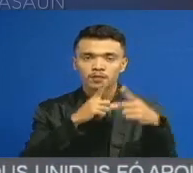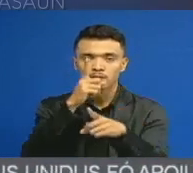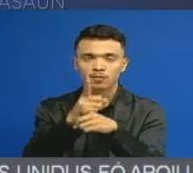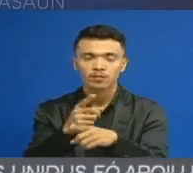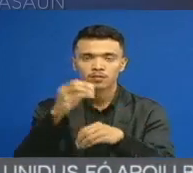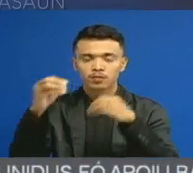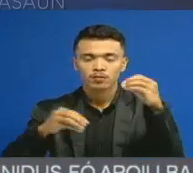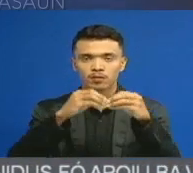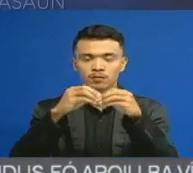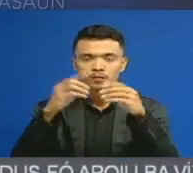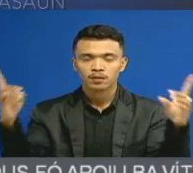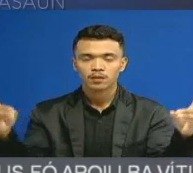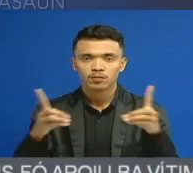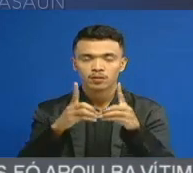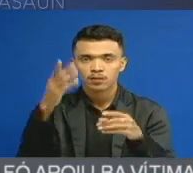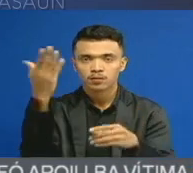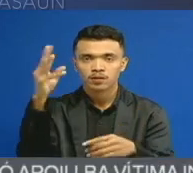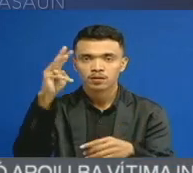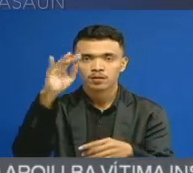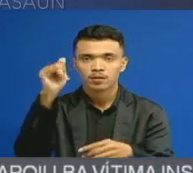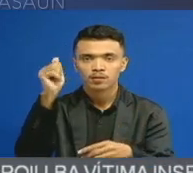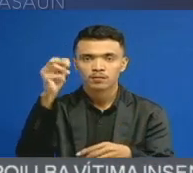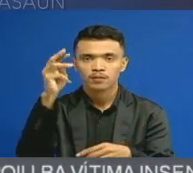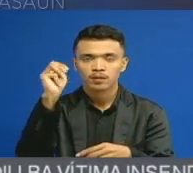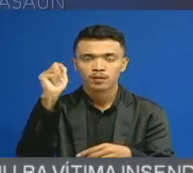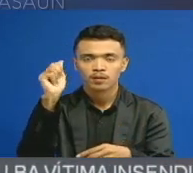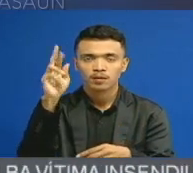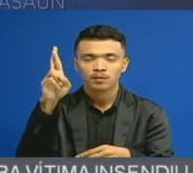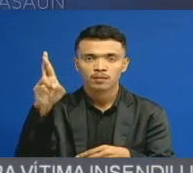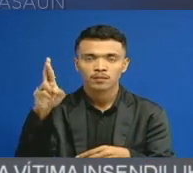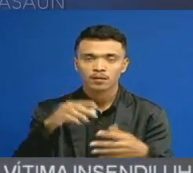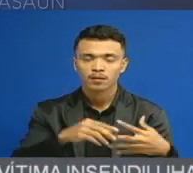marca, acontece em Myanmar, liu-liu, quando lia quando vá,